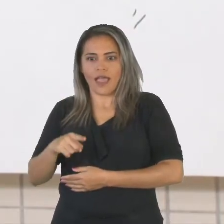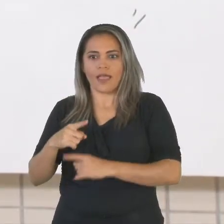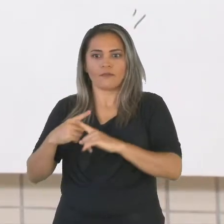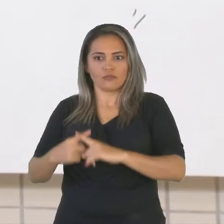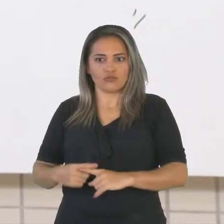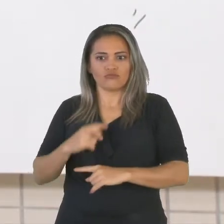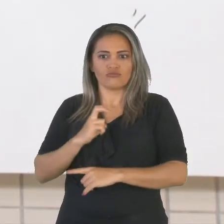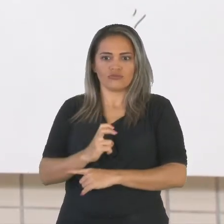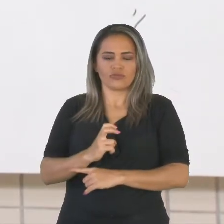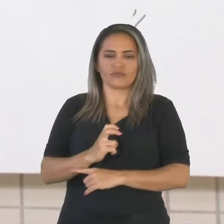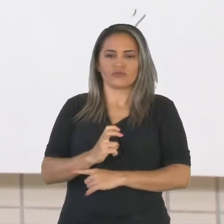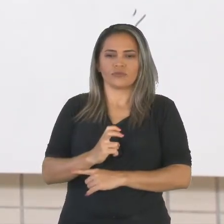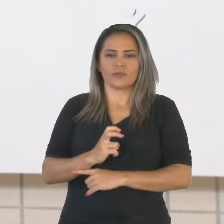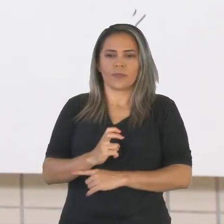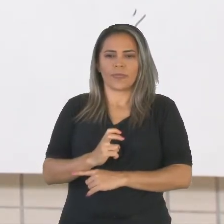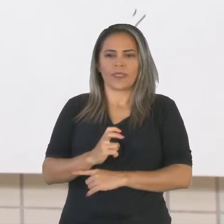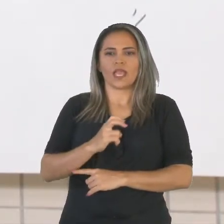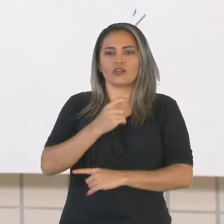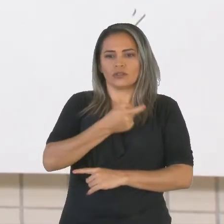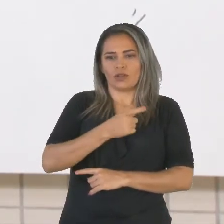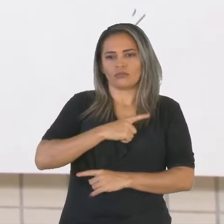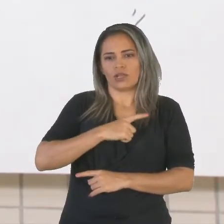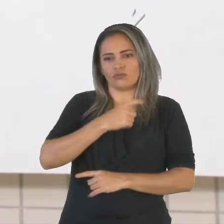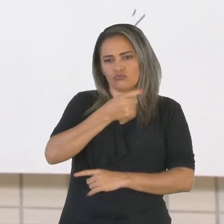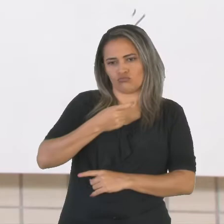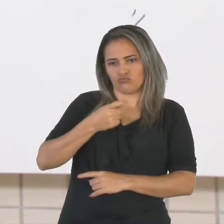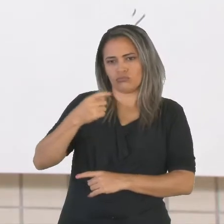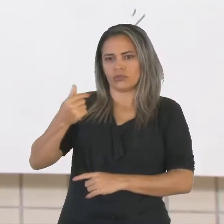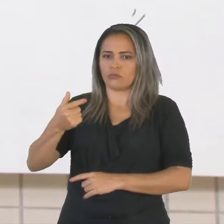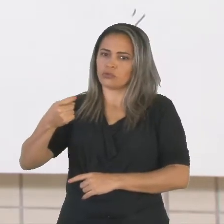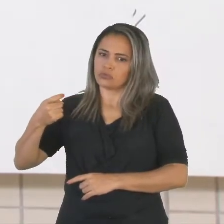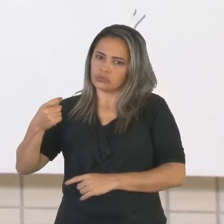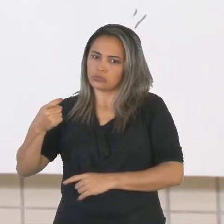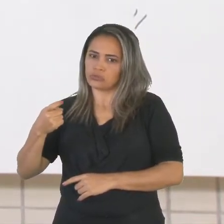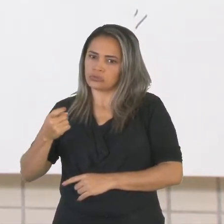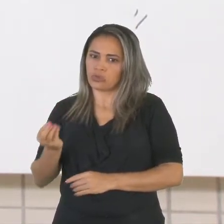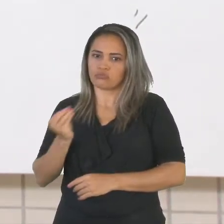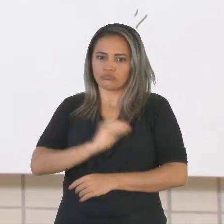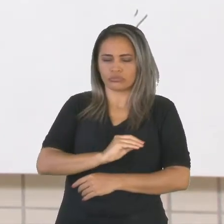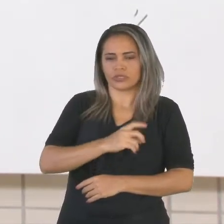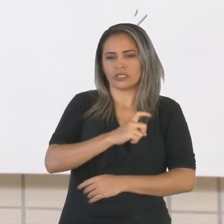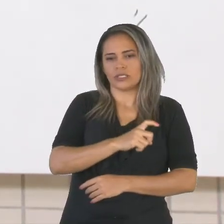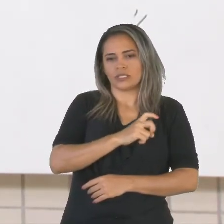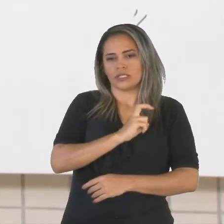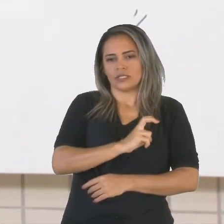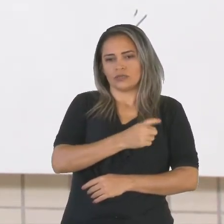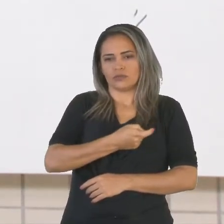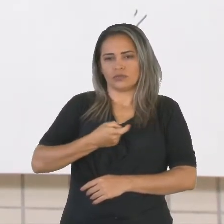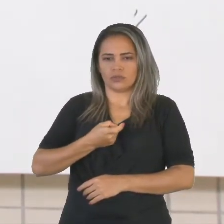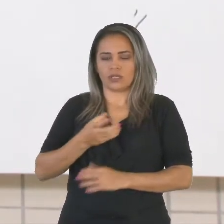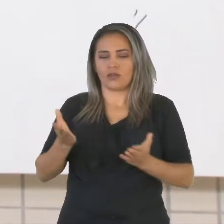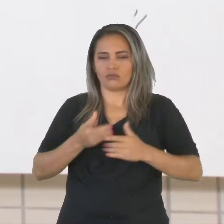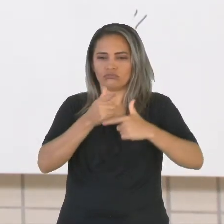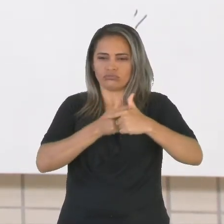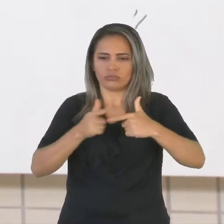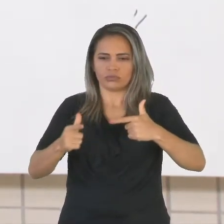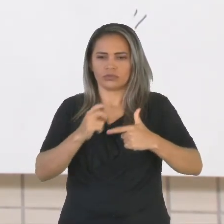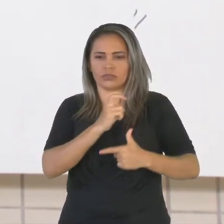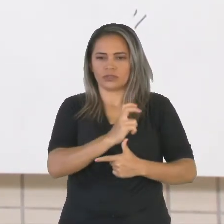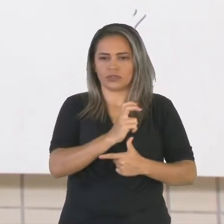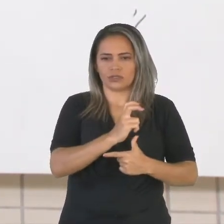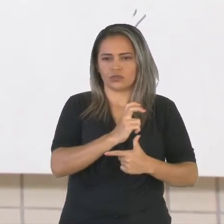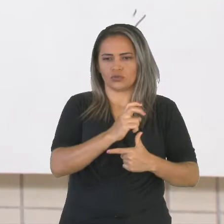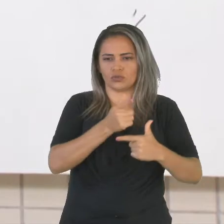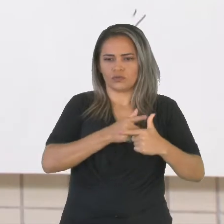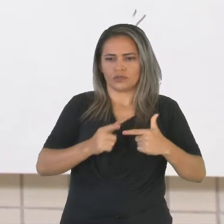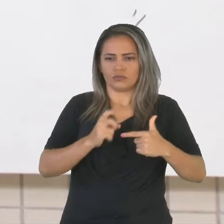eu tenho x ao quadrado e aqui eu também tenho x. Perfeito? Então eu vou dividir. 5 divide por 5